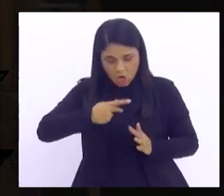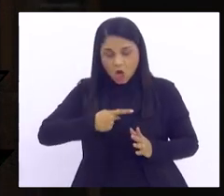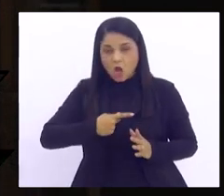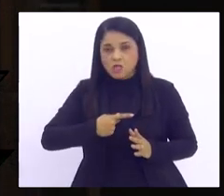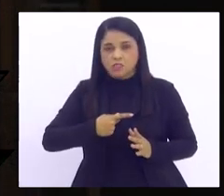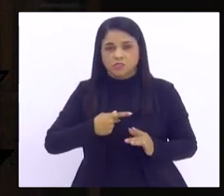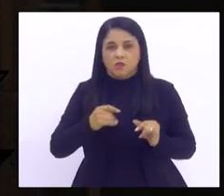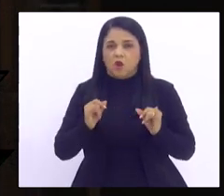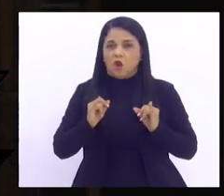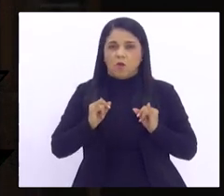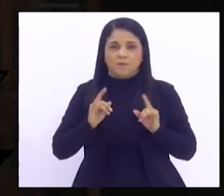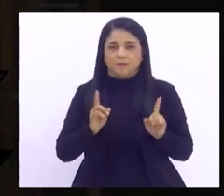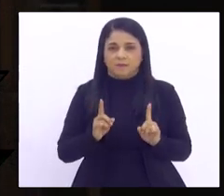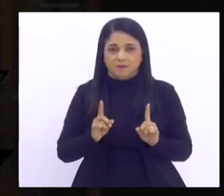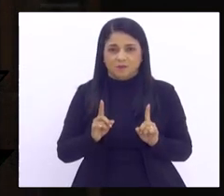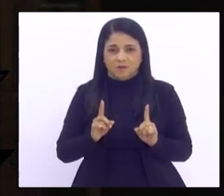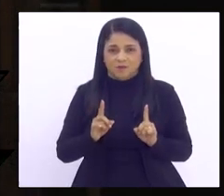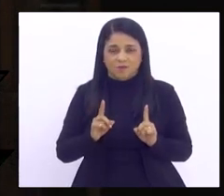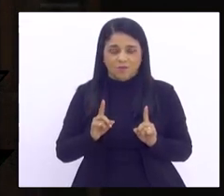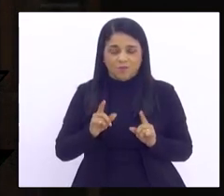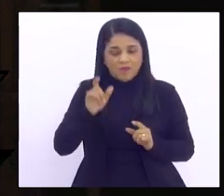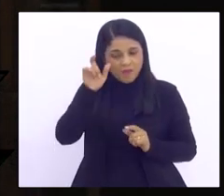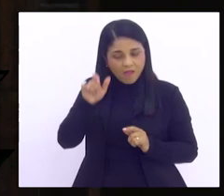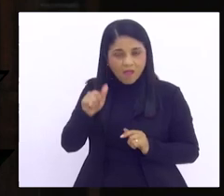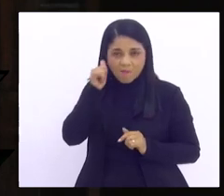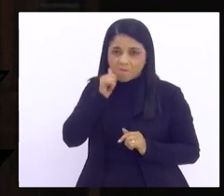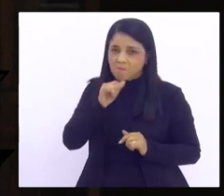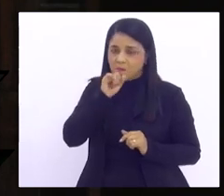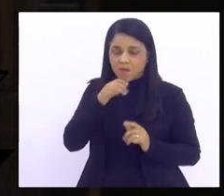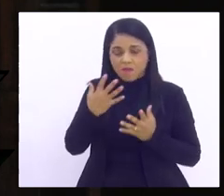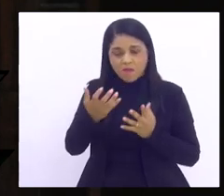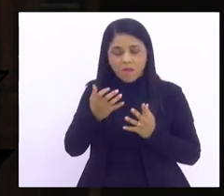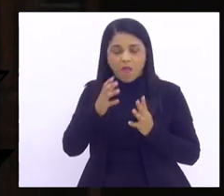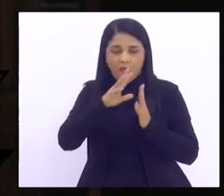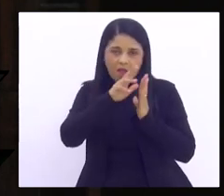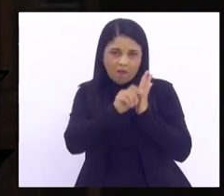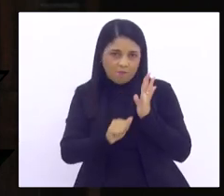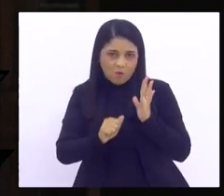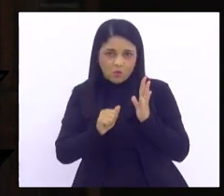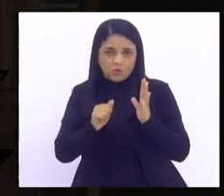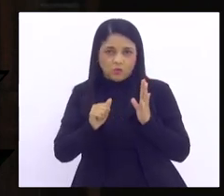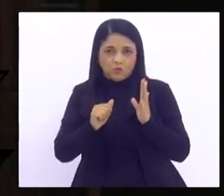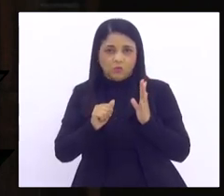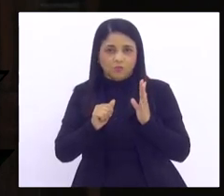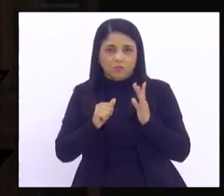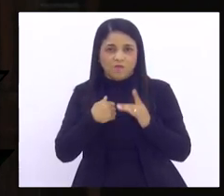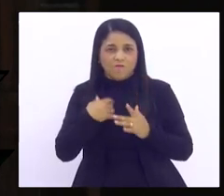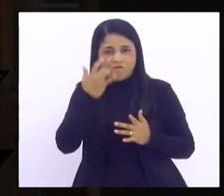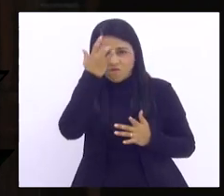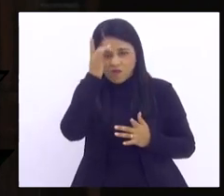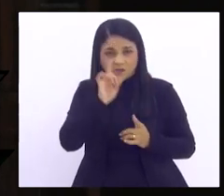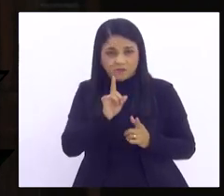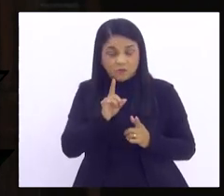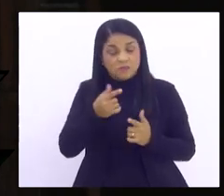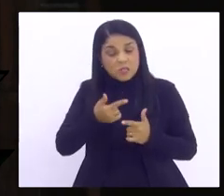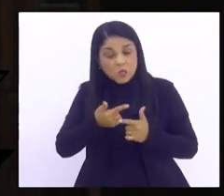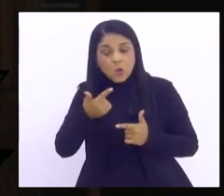Não. Não é porque ela é egoísta que ela está querendo fazer o aborto. Não é porque é mais cômodo. Não. Tem outros